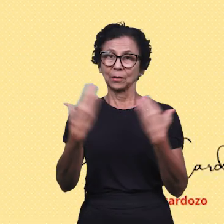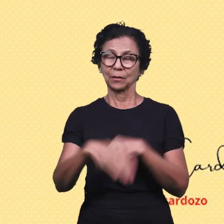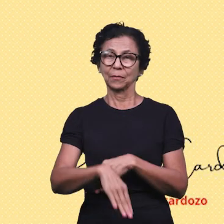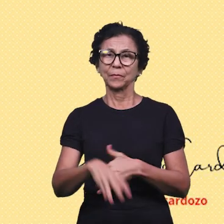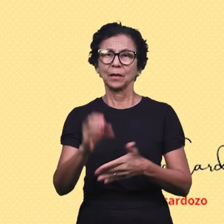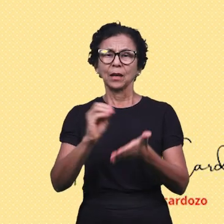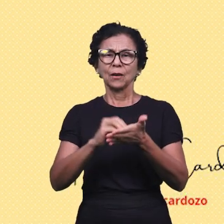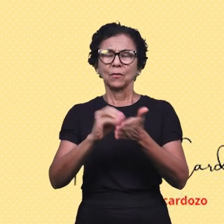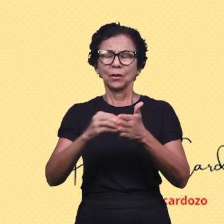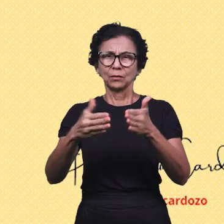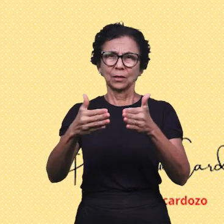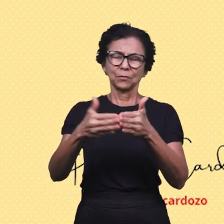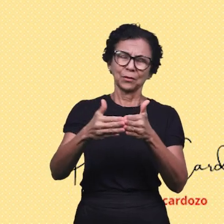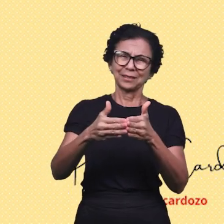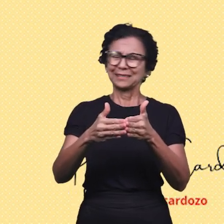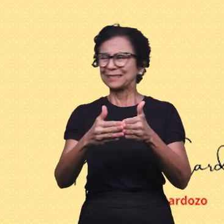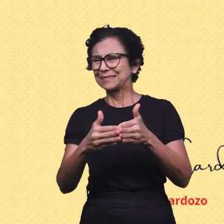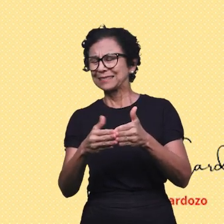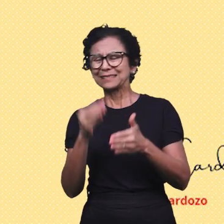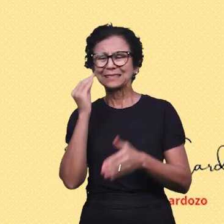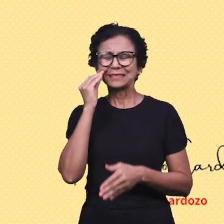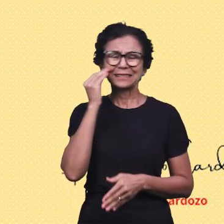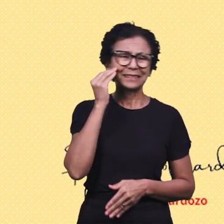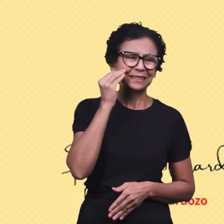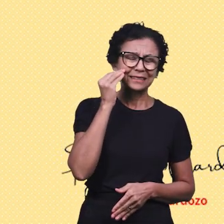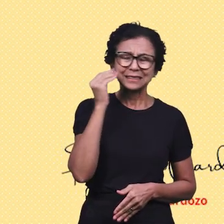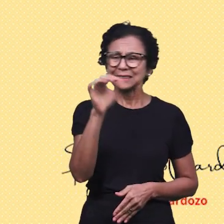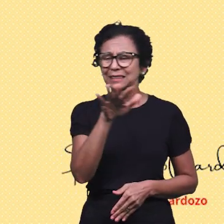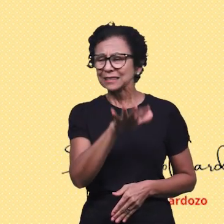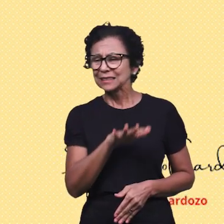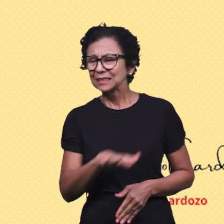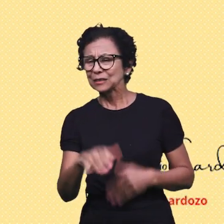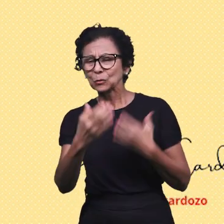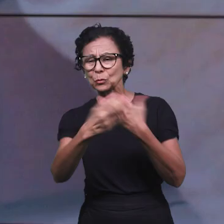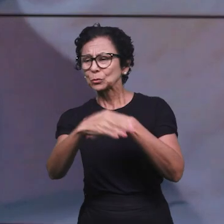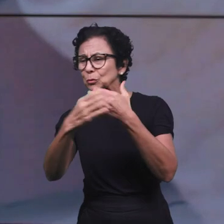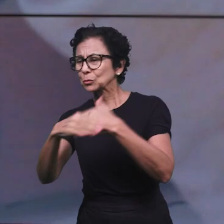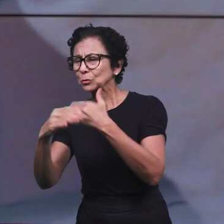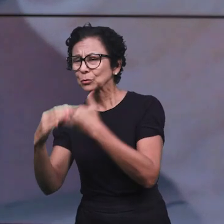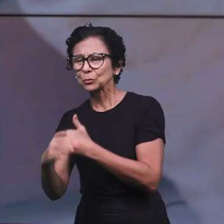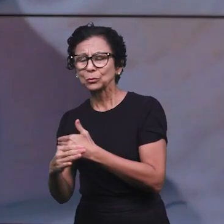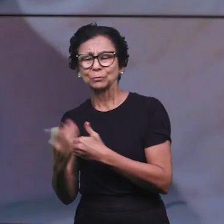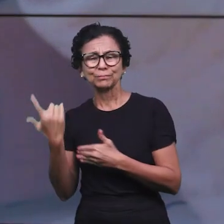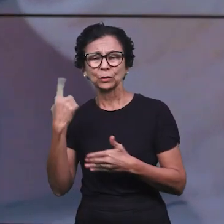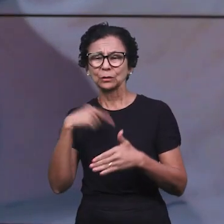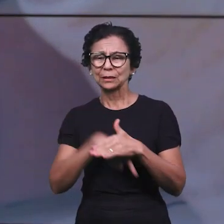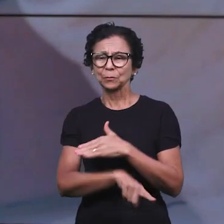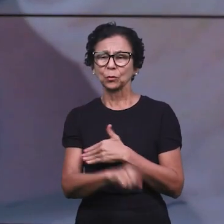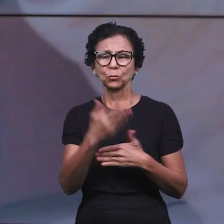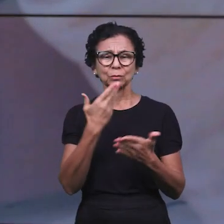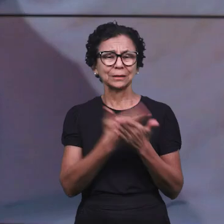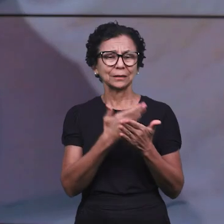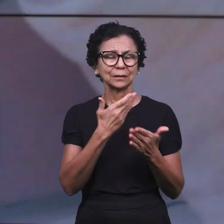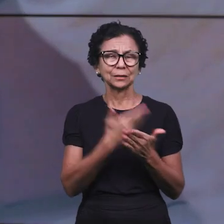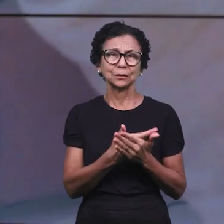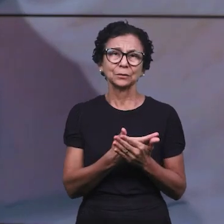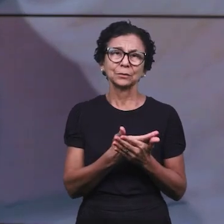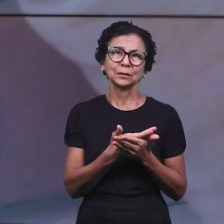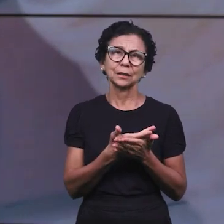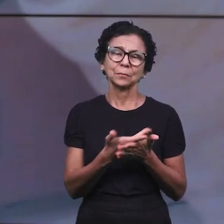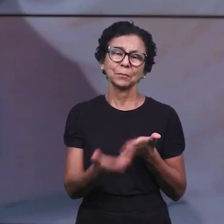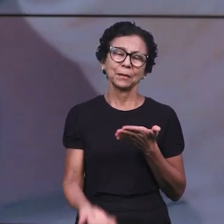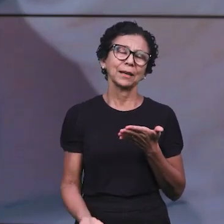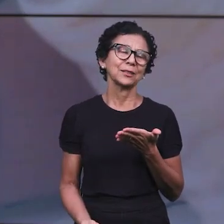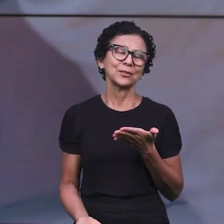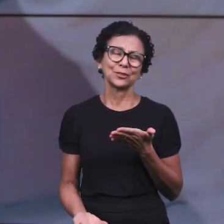foco, aquele que fica tentando várias áreas de concurso diferentes, não consegue profundidade e não acaba chegando no